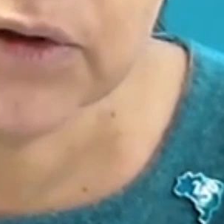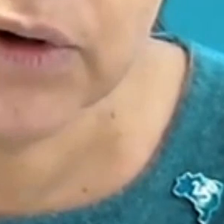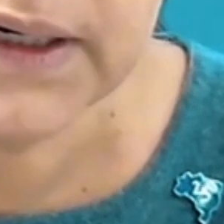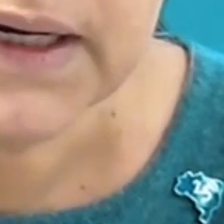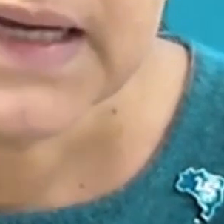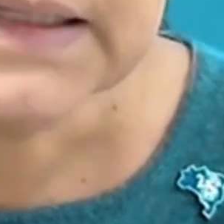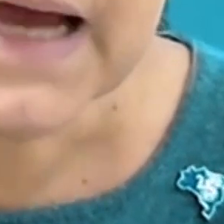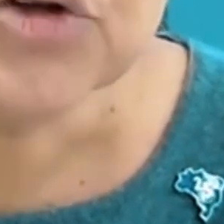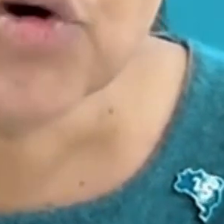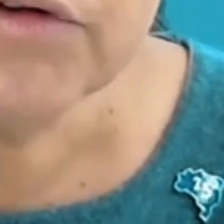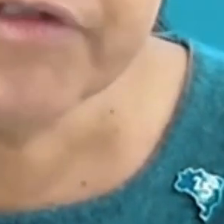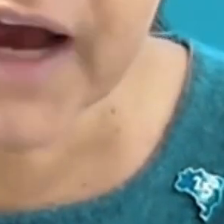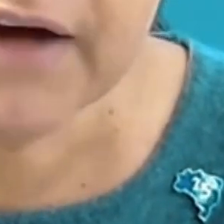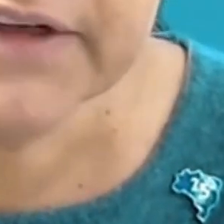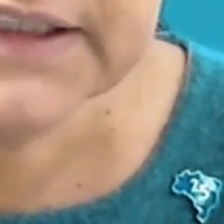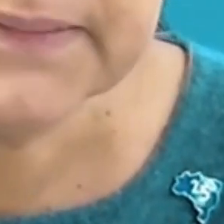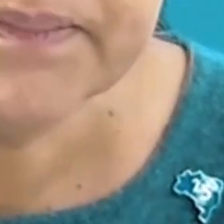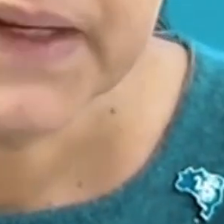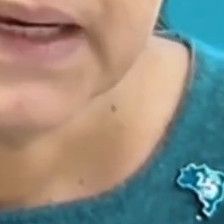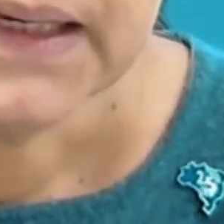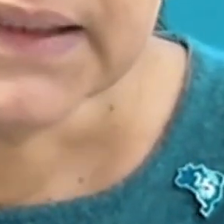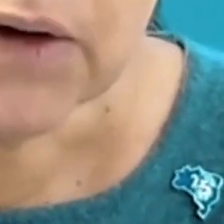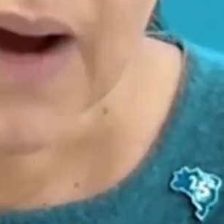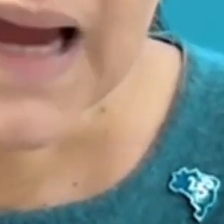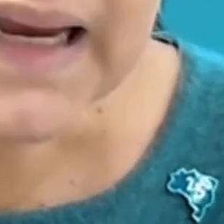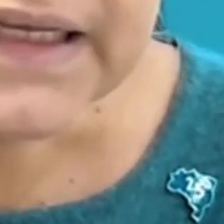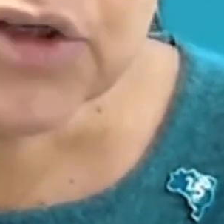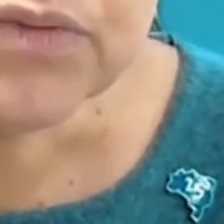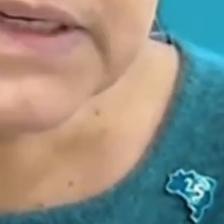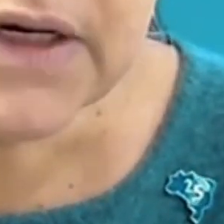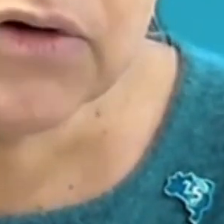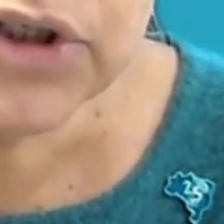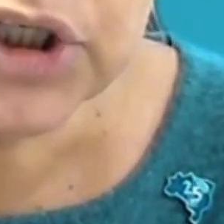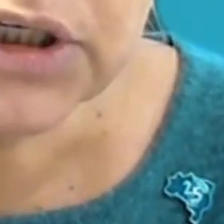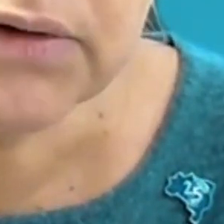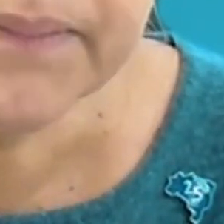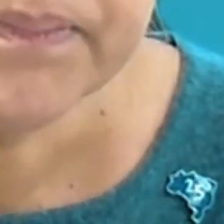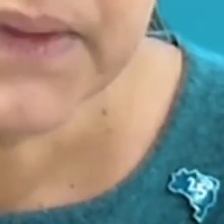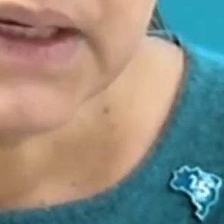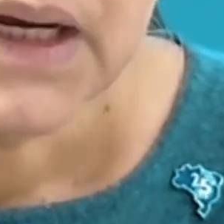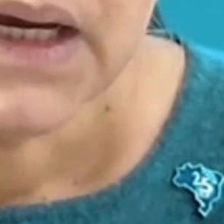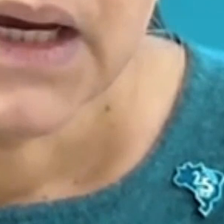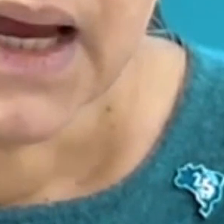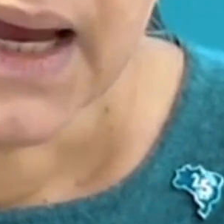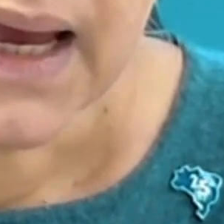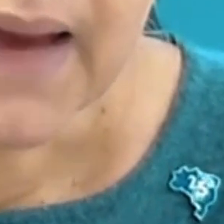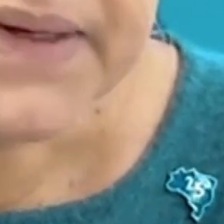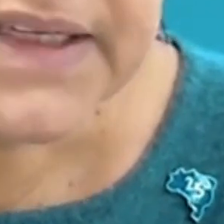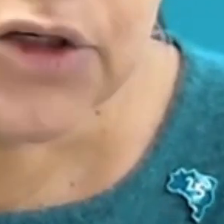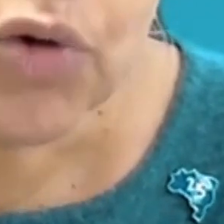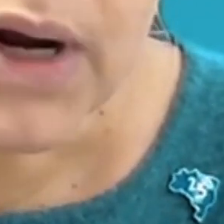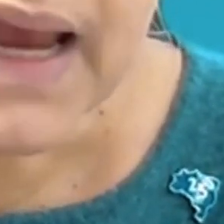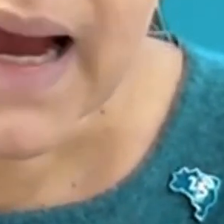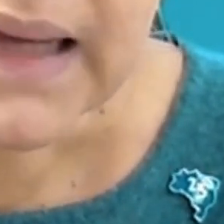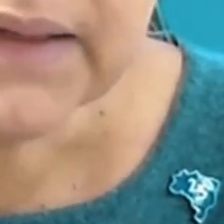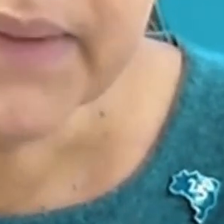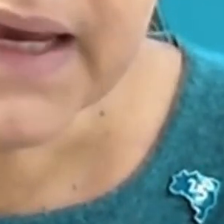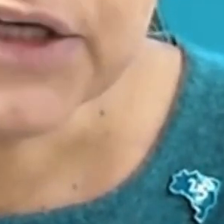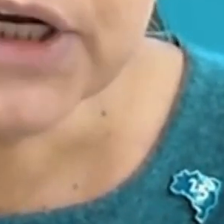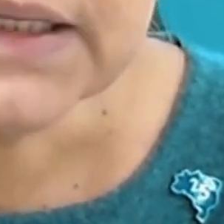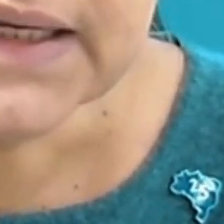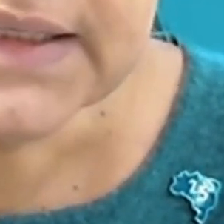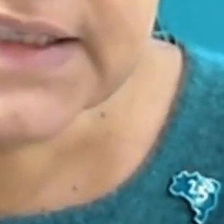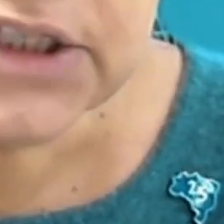decisão regulatória, dados confiáveis. Então, além da submissão contínua, é preciso